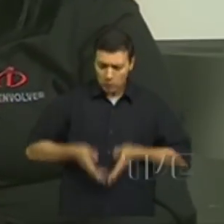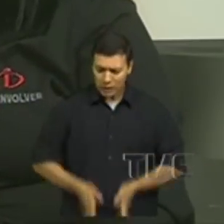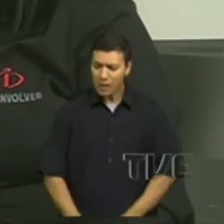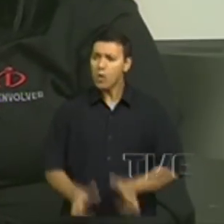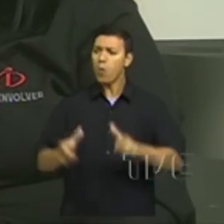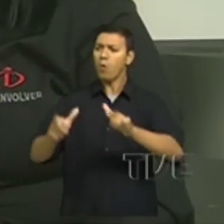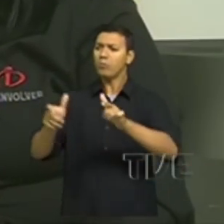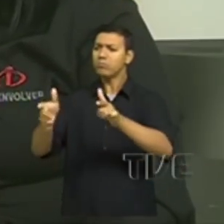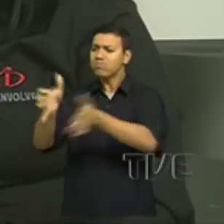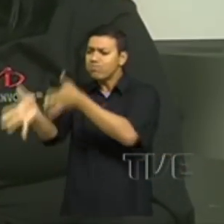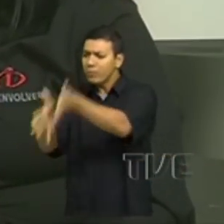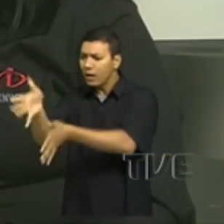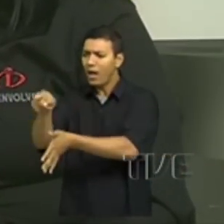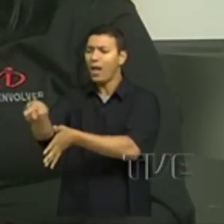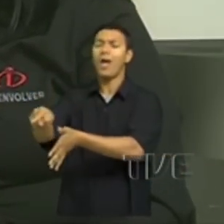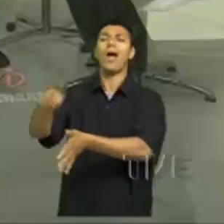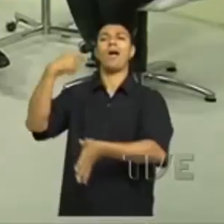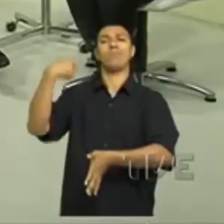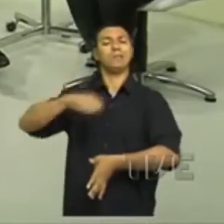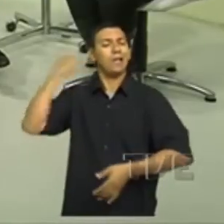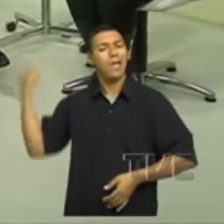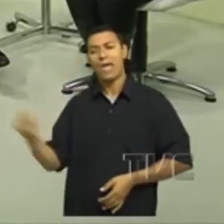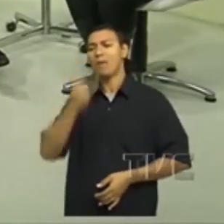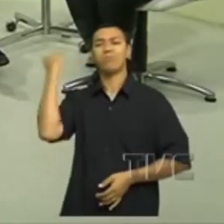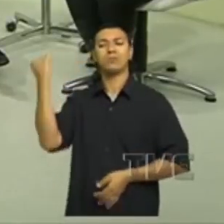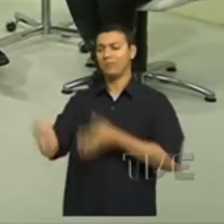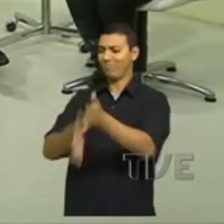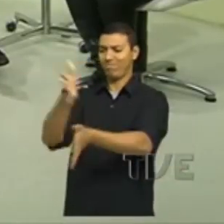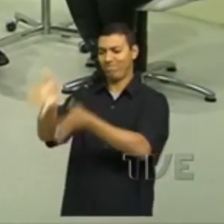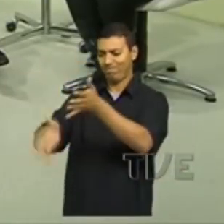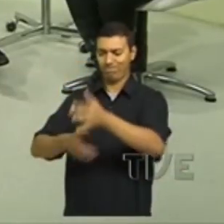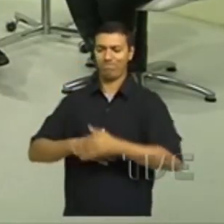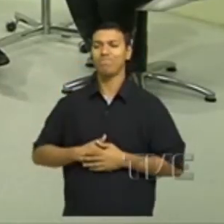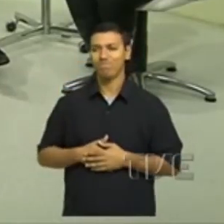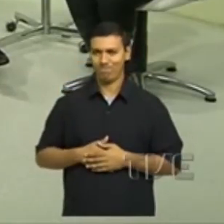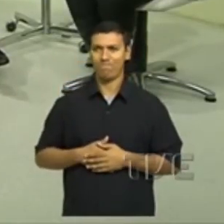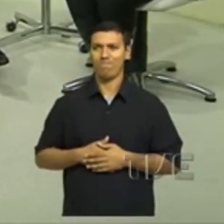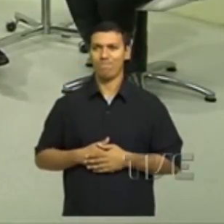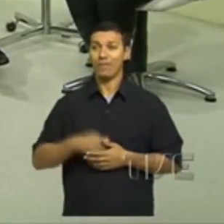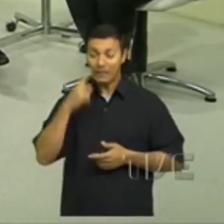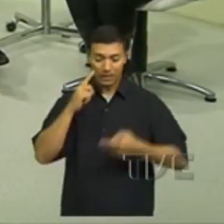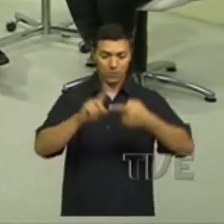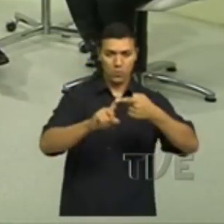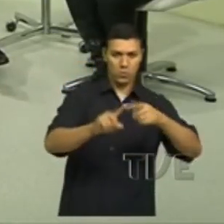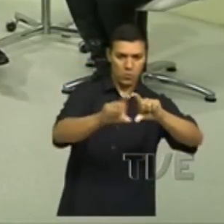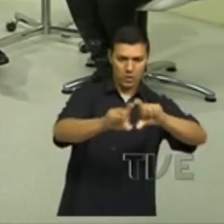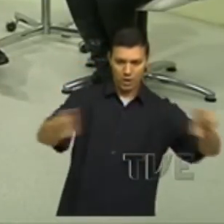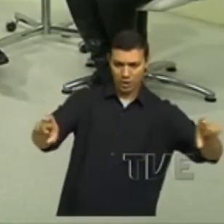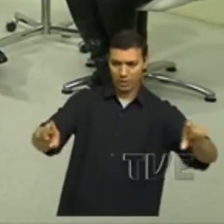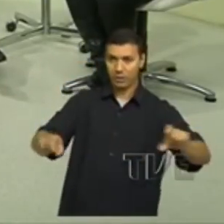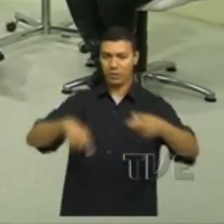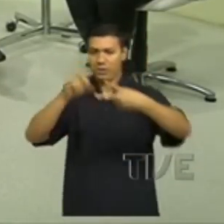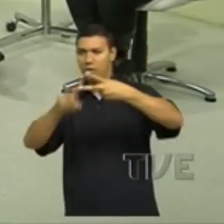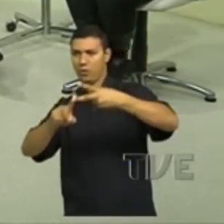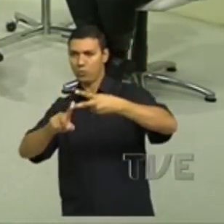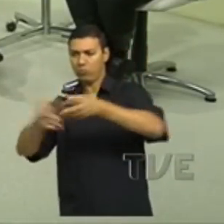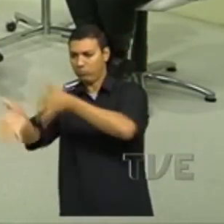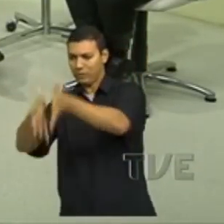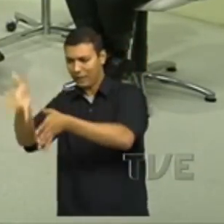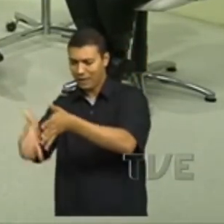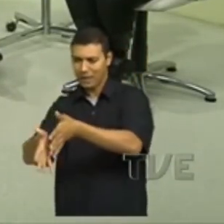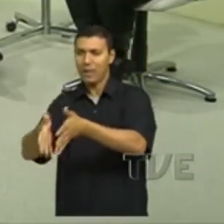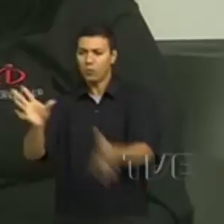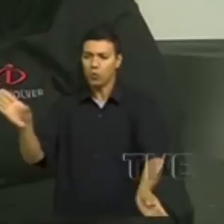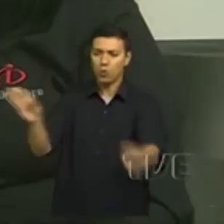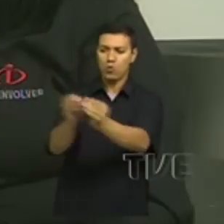ter as legendas. Quer dizer, não apenas a língua de sinais, mas também a legenda. Uma coisa complementa a outra?